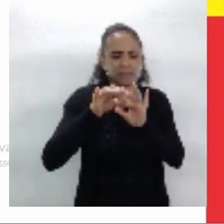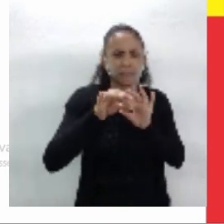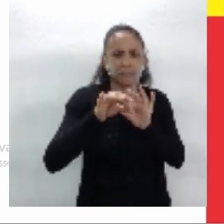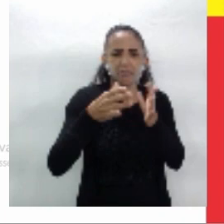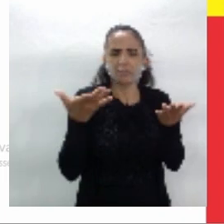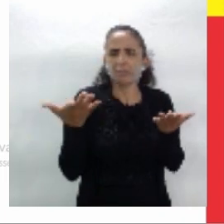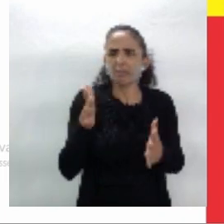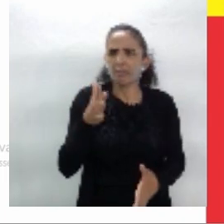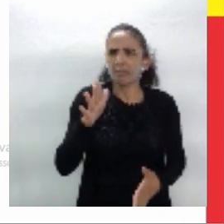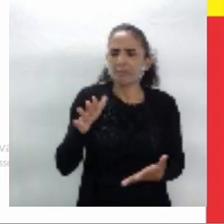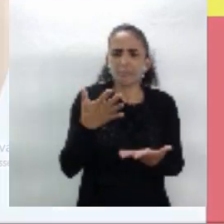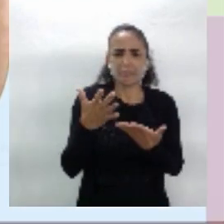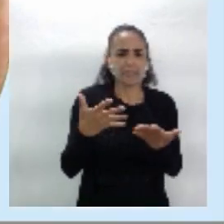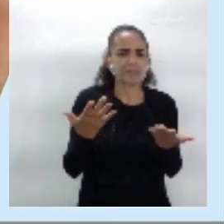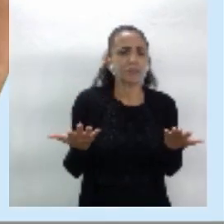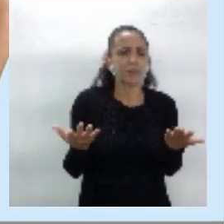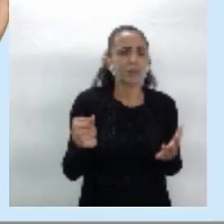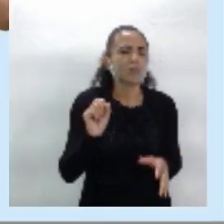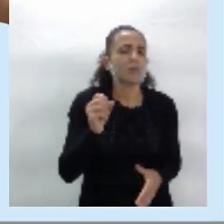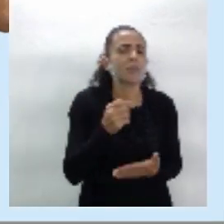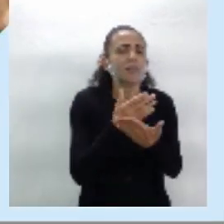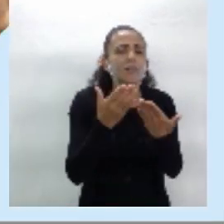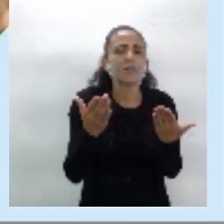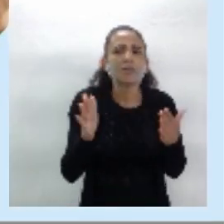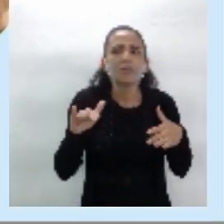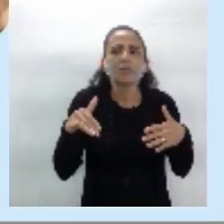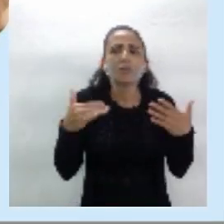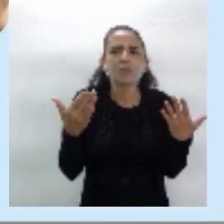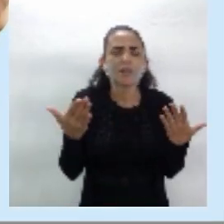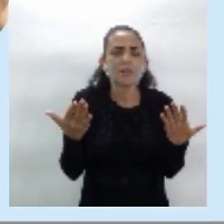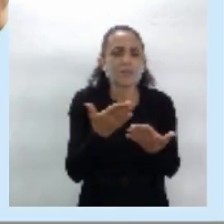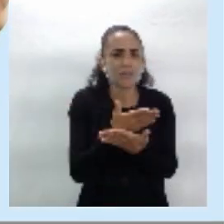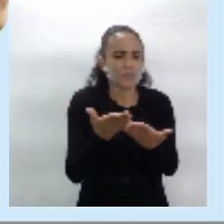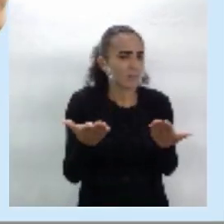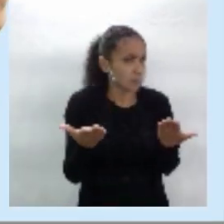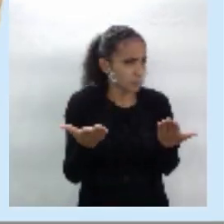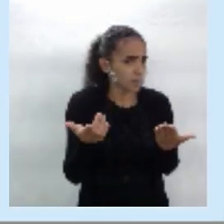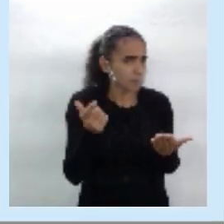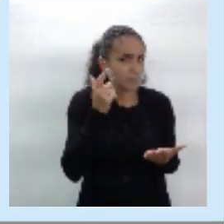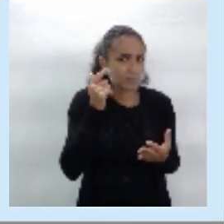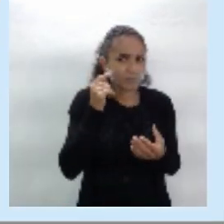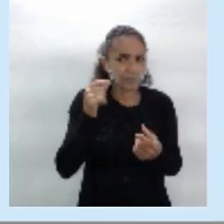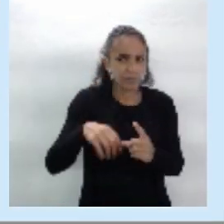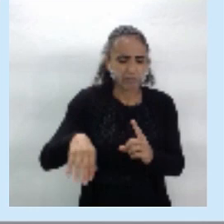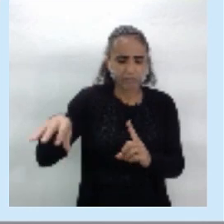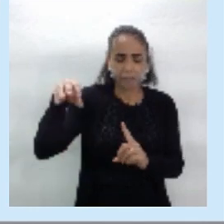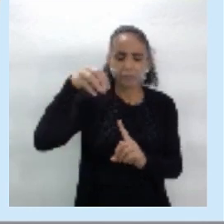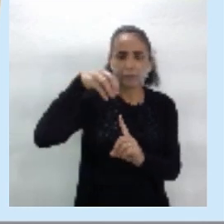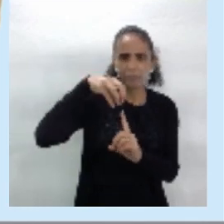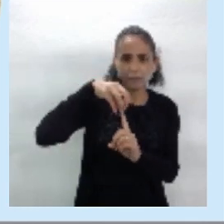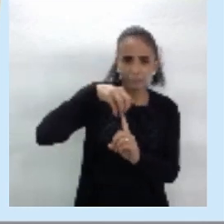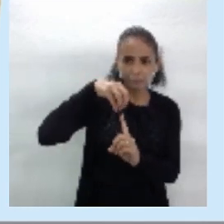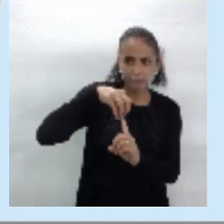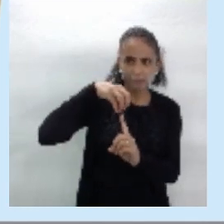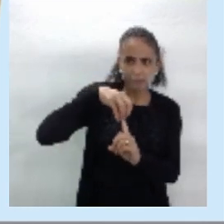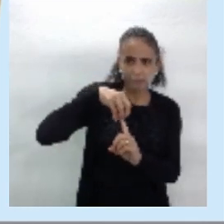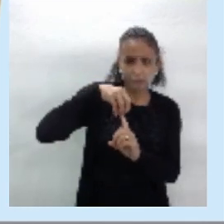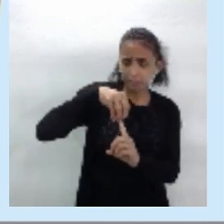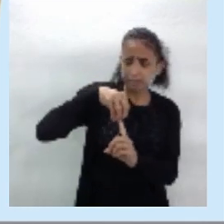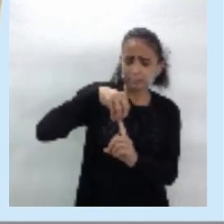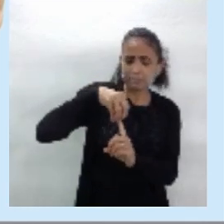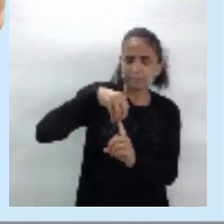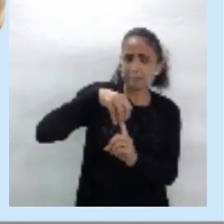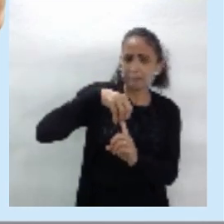aproximado? Então, ó, qual é o tamanho aproximado do dedal? Então, dedal, já está dizendo, né? No